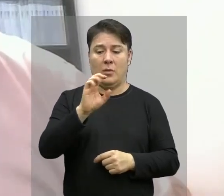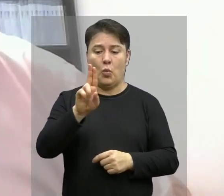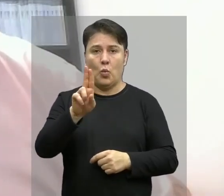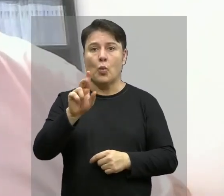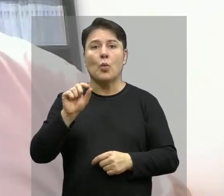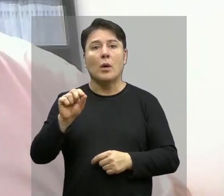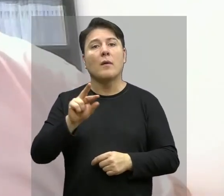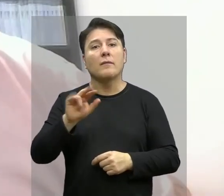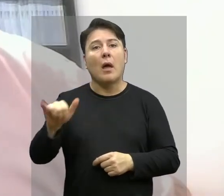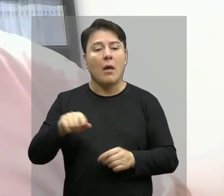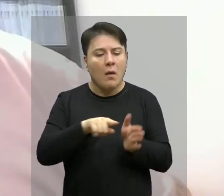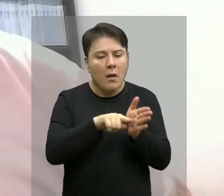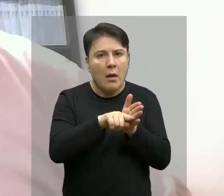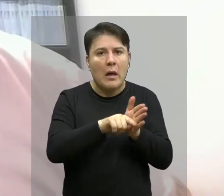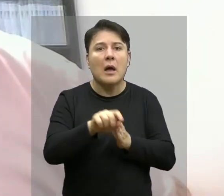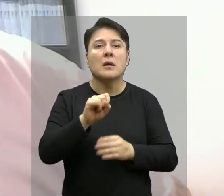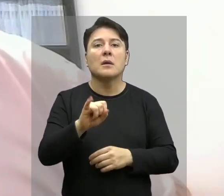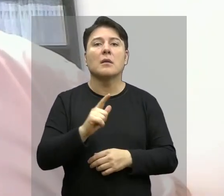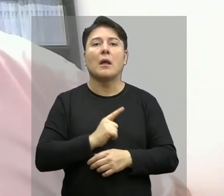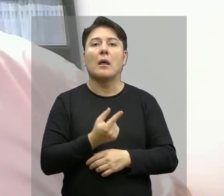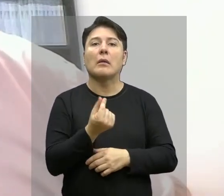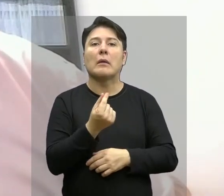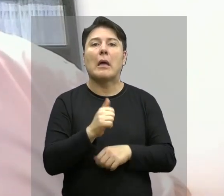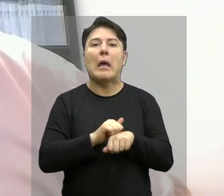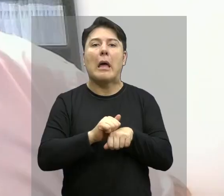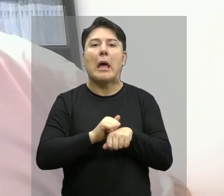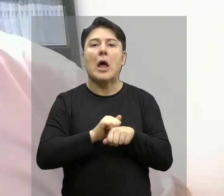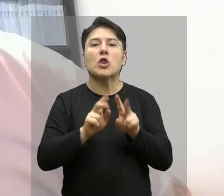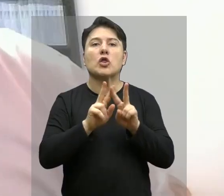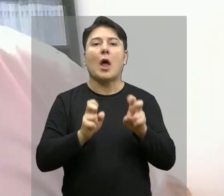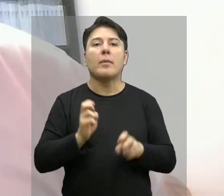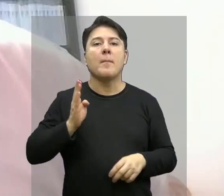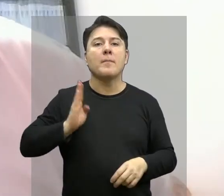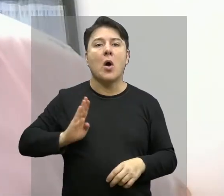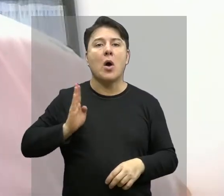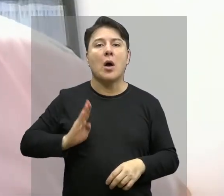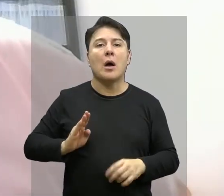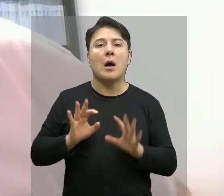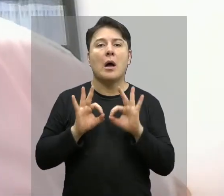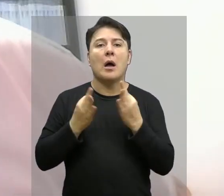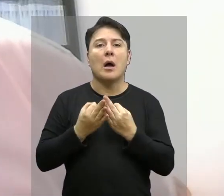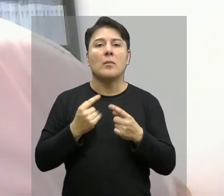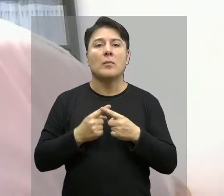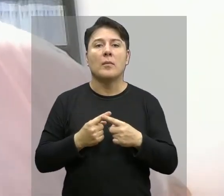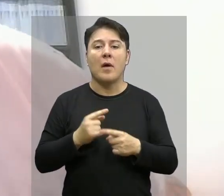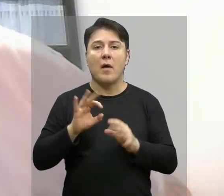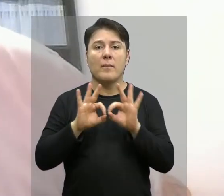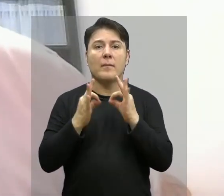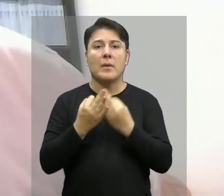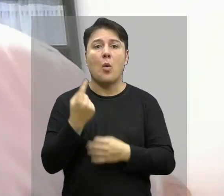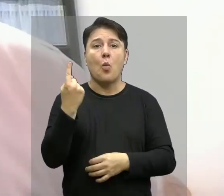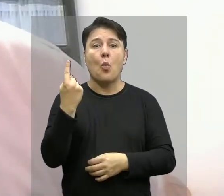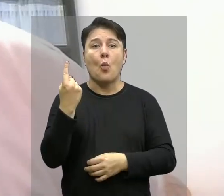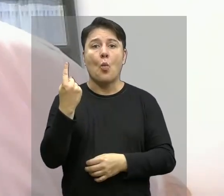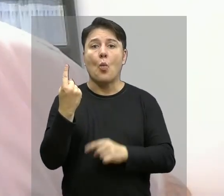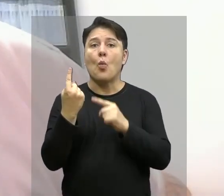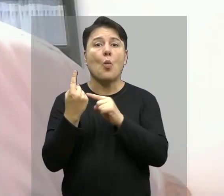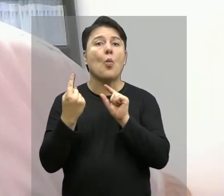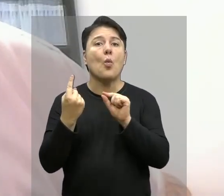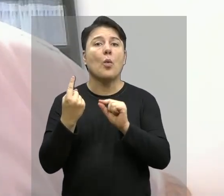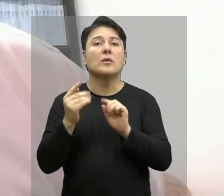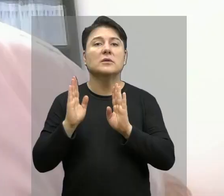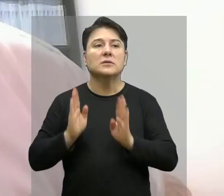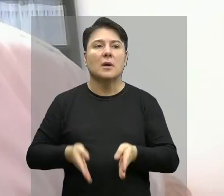possível lavagem de dinheiro, né, com relação ao Bolsa Família. Porque uma família foi responsável